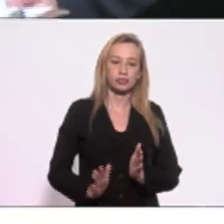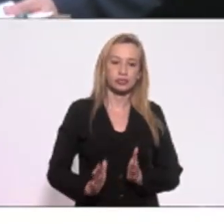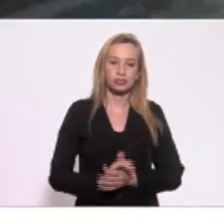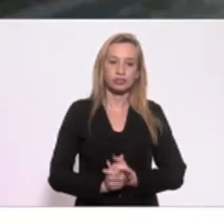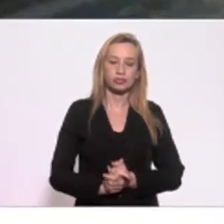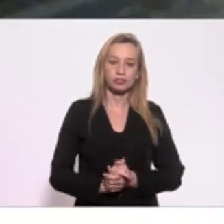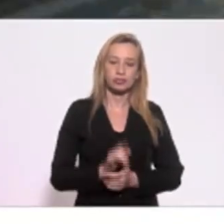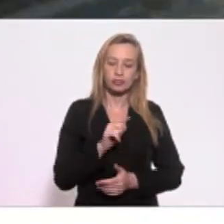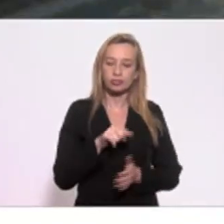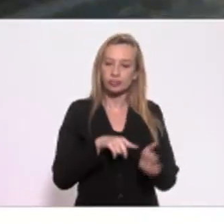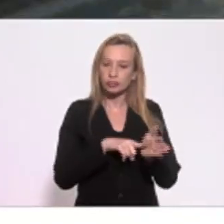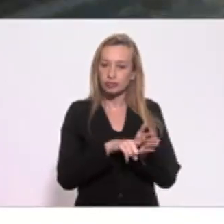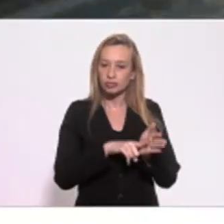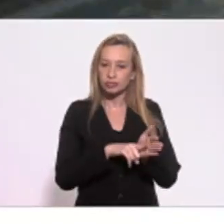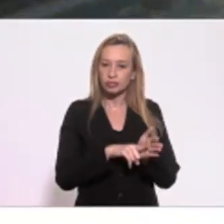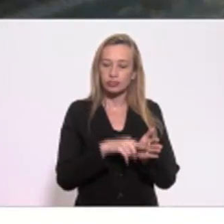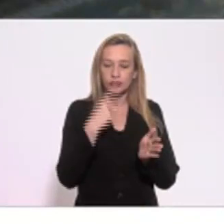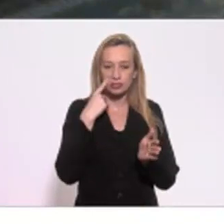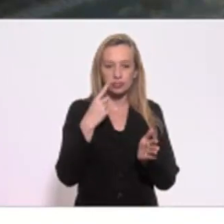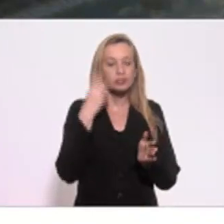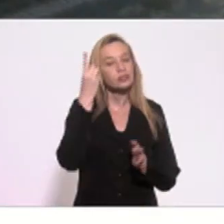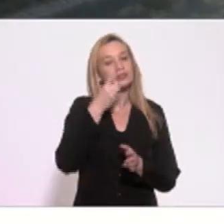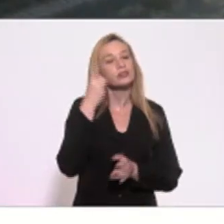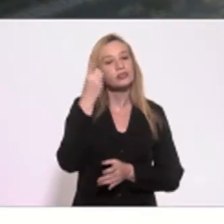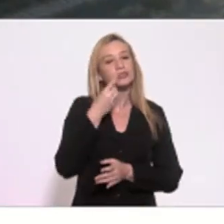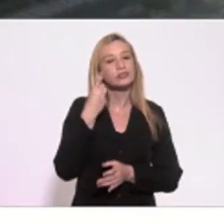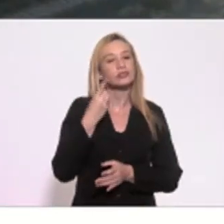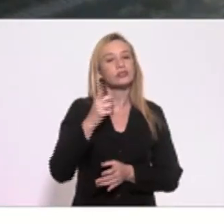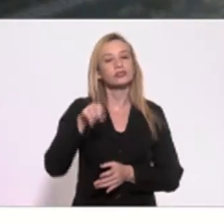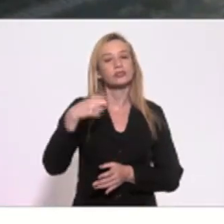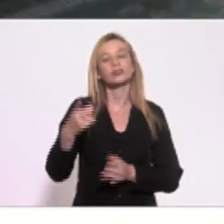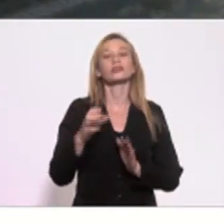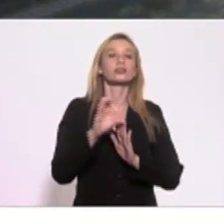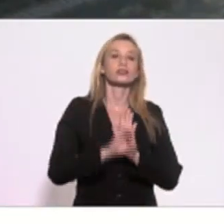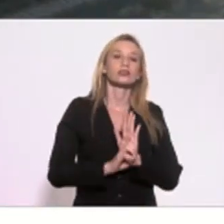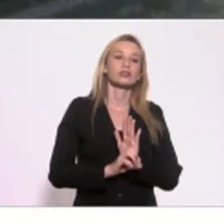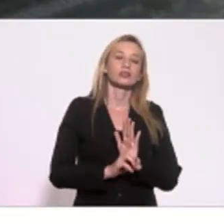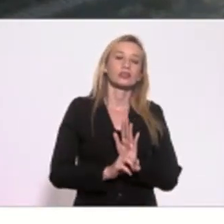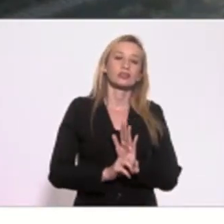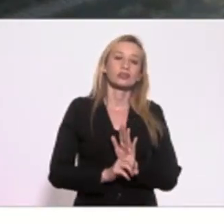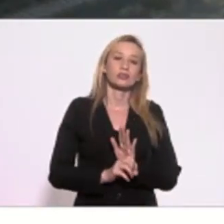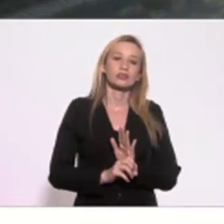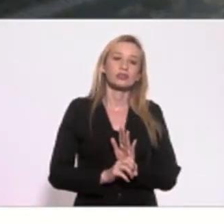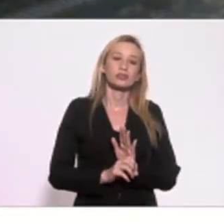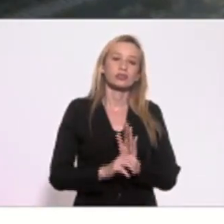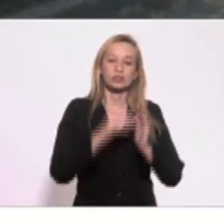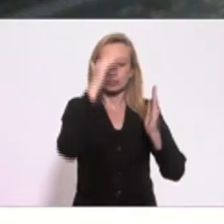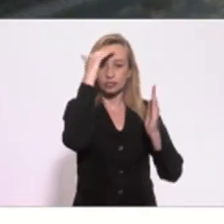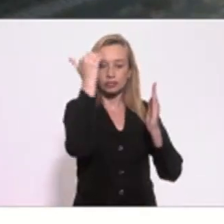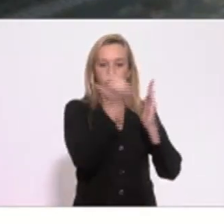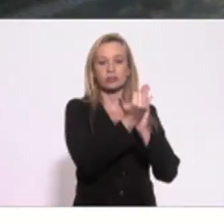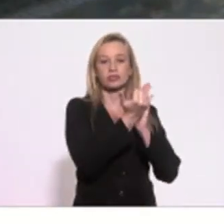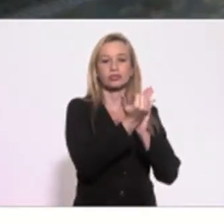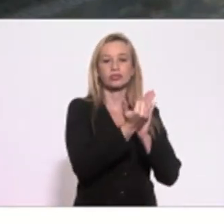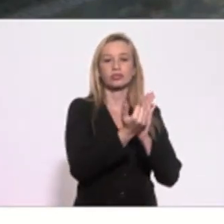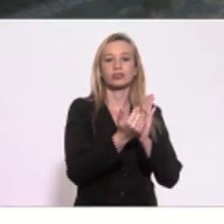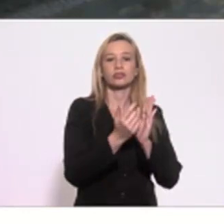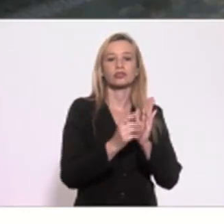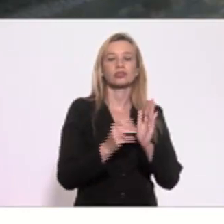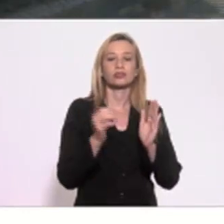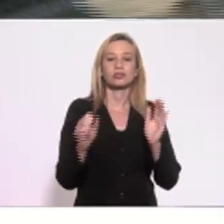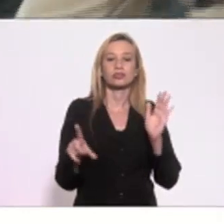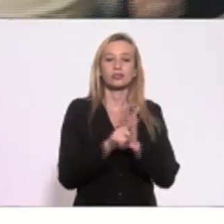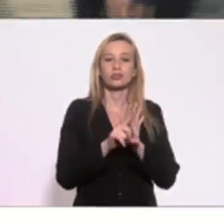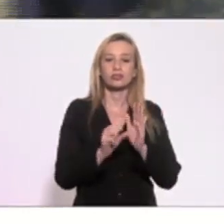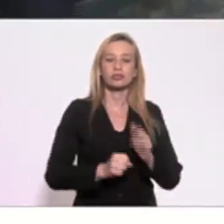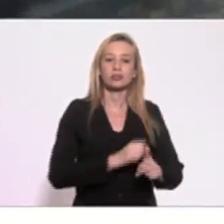tem que consultar a deputada, porque a outra emenda era parágrafo único. Para cumprimento do programa estabelecido nesta lei, o Poder